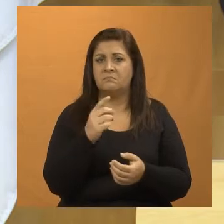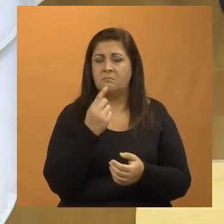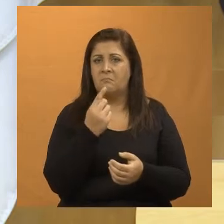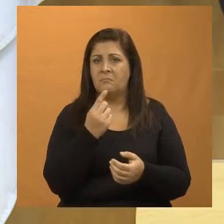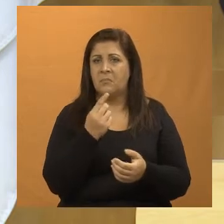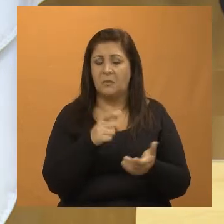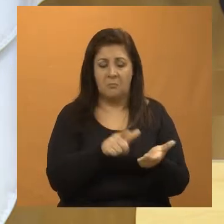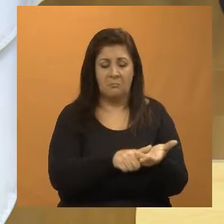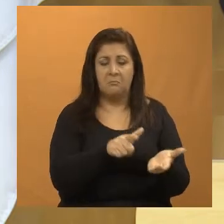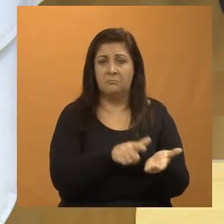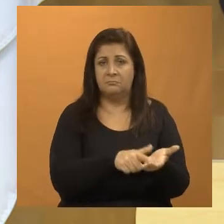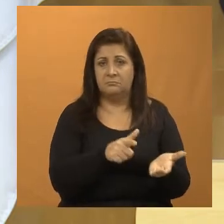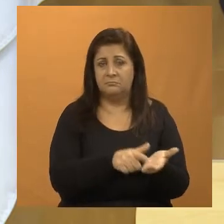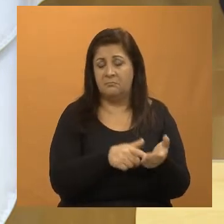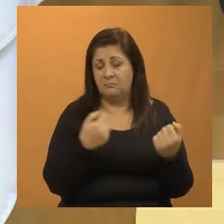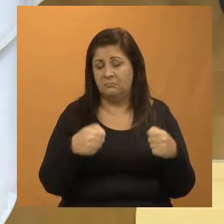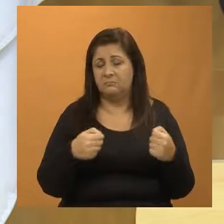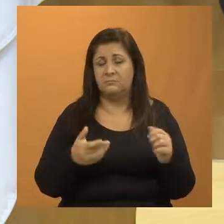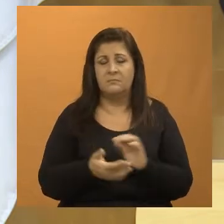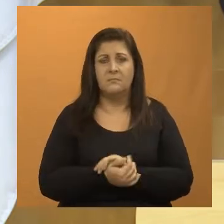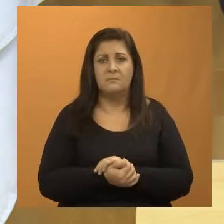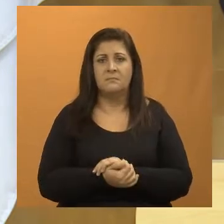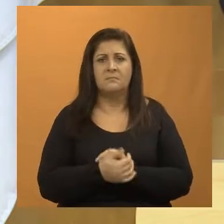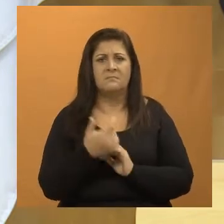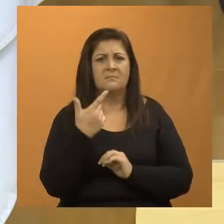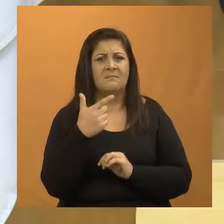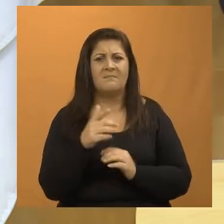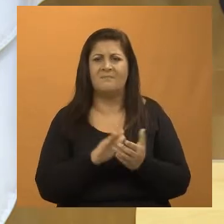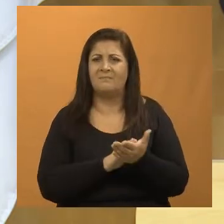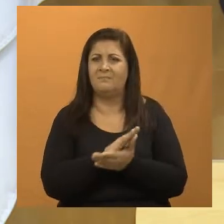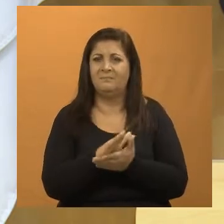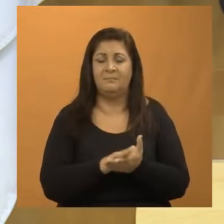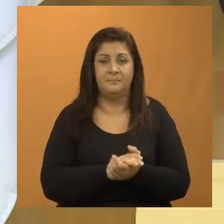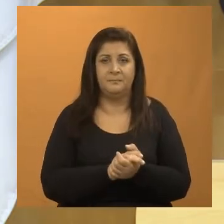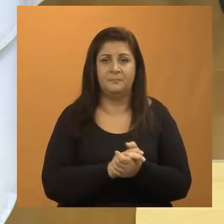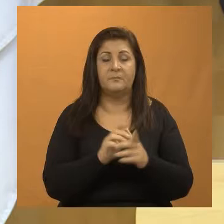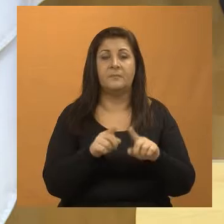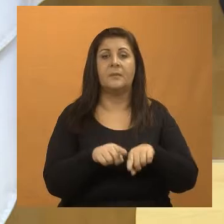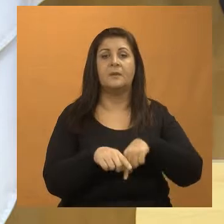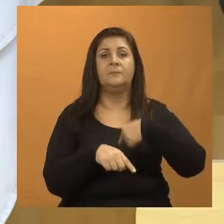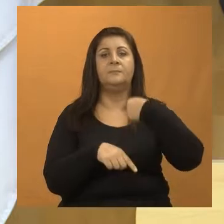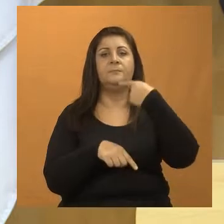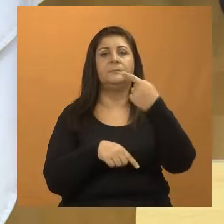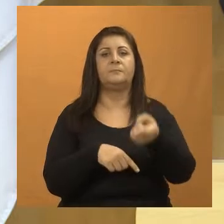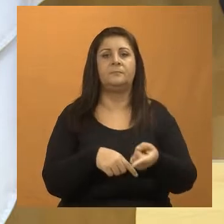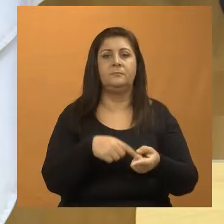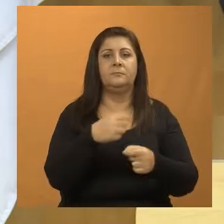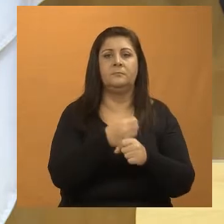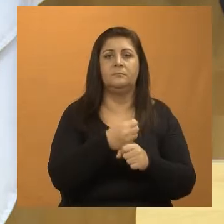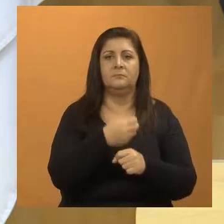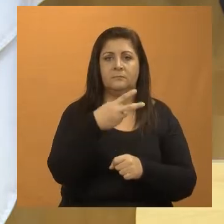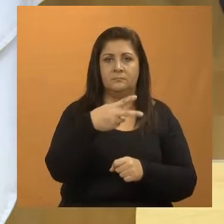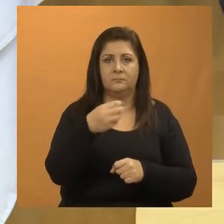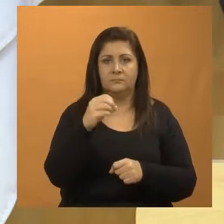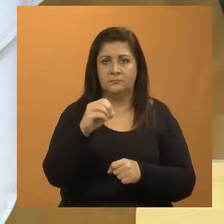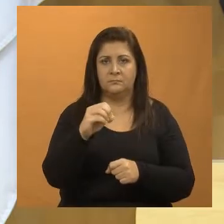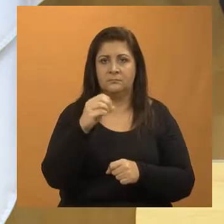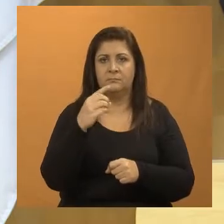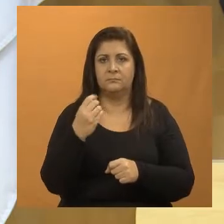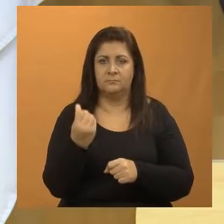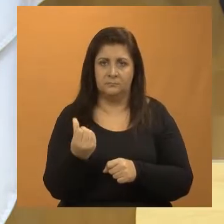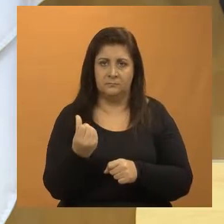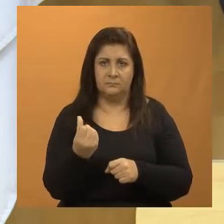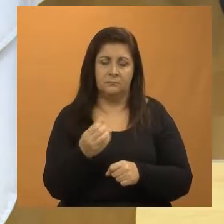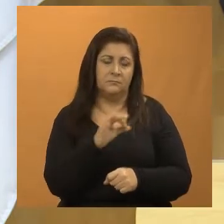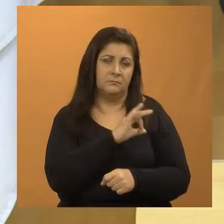entanto, exigia para a disputa do campeonato, e não tinha. Então, após 2016, a Polícia Militar